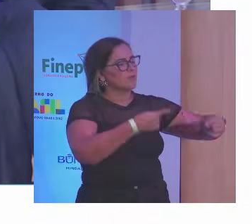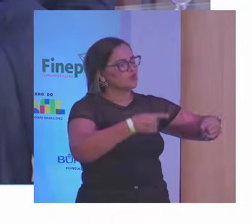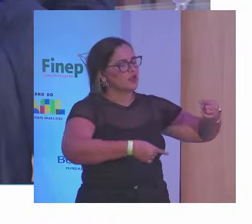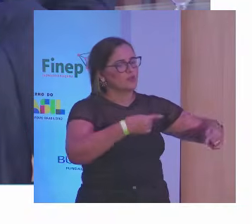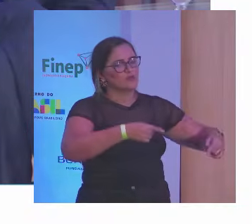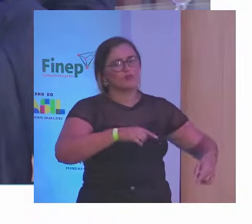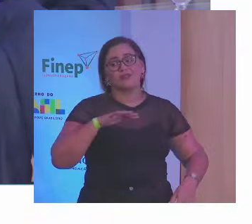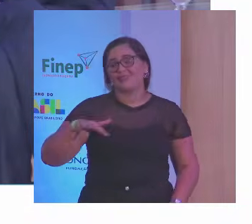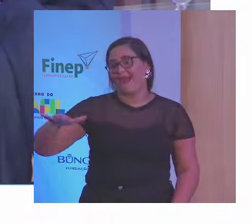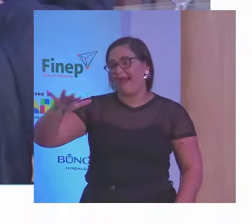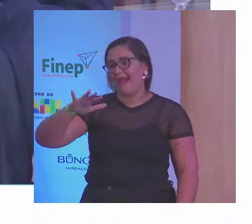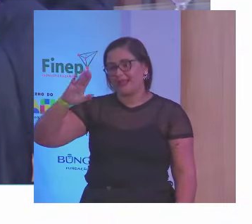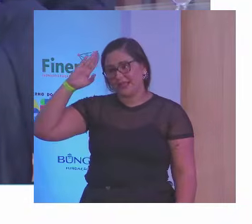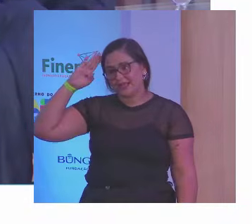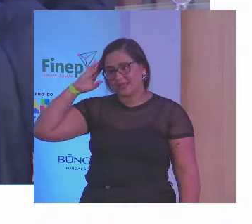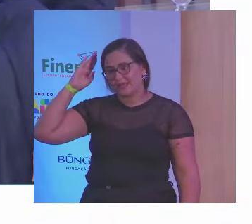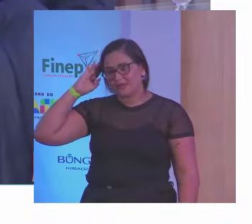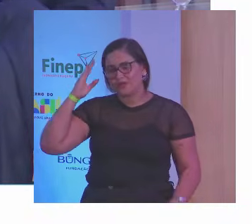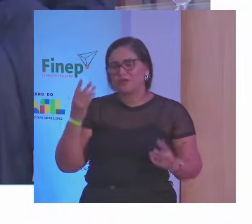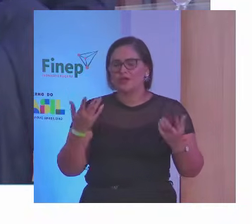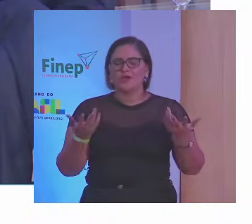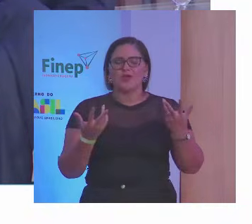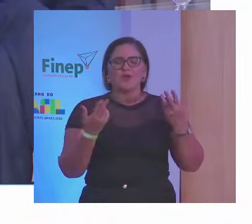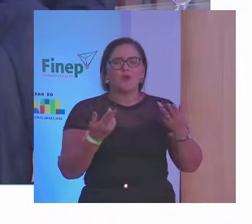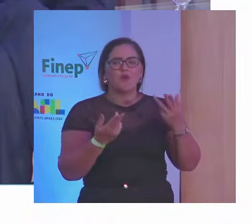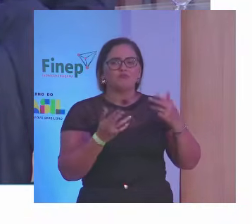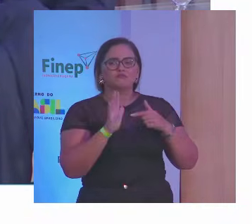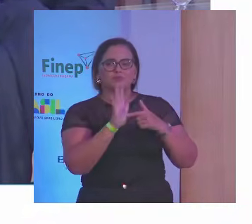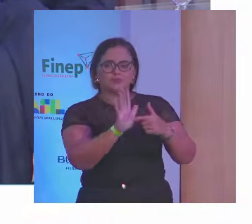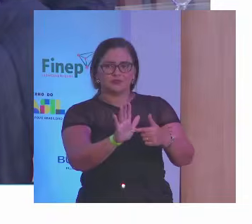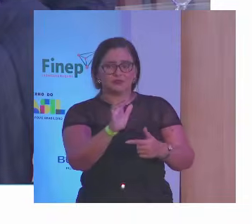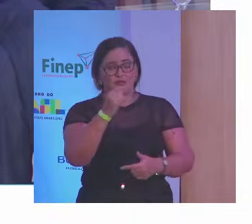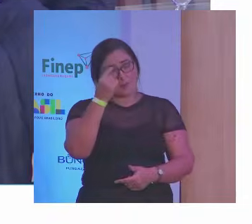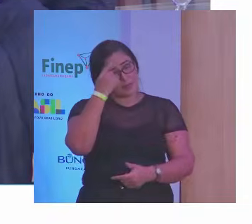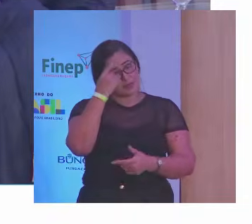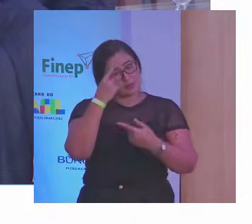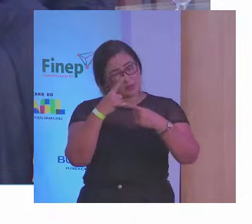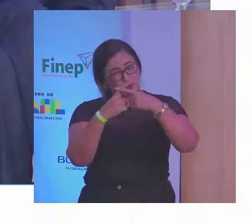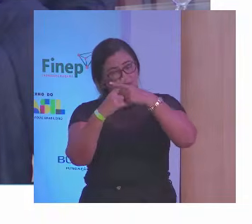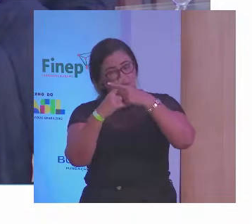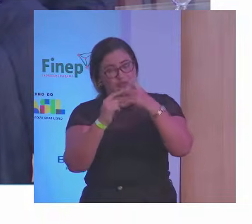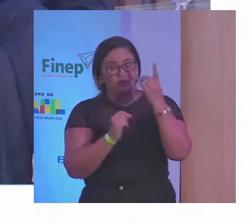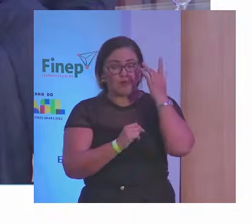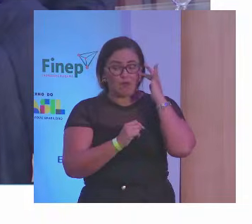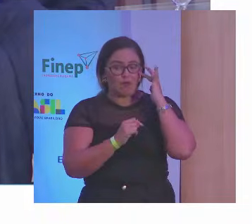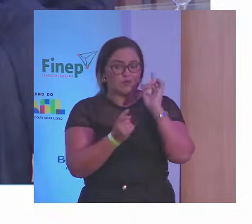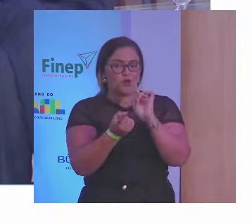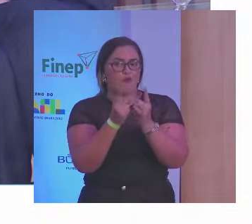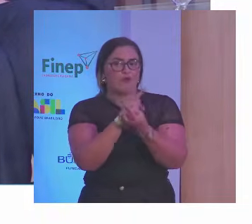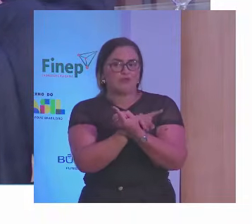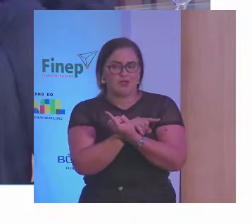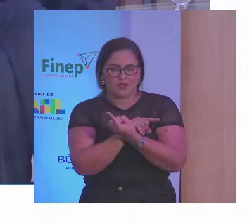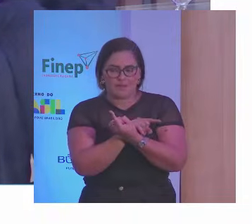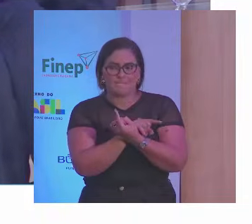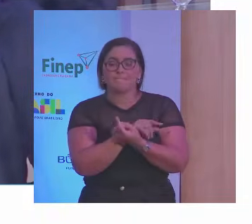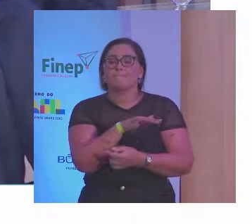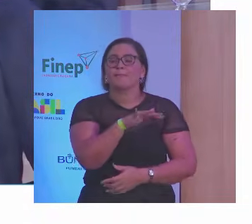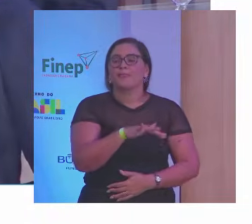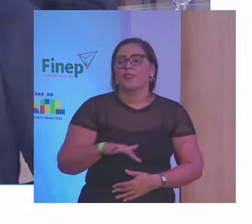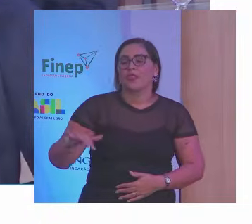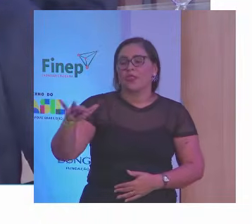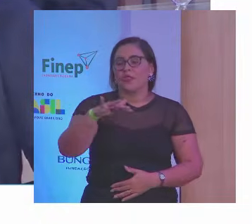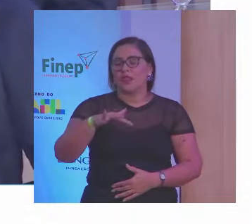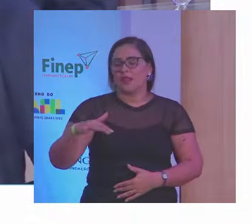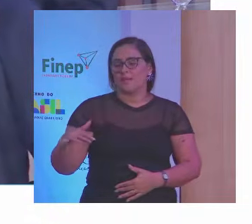da academia, como se tenta vender. Eu sou um otimista. Eu acho que, muito pelo contrário, o universo das